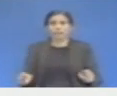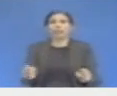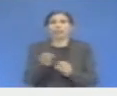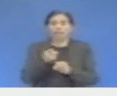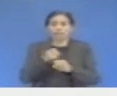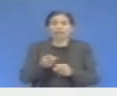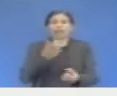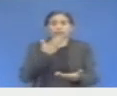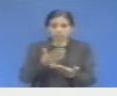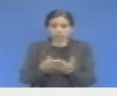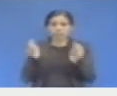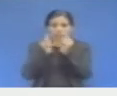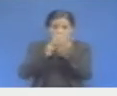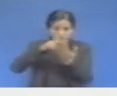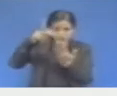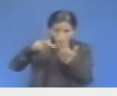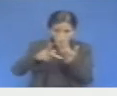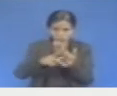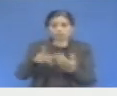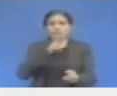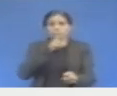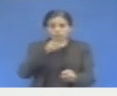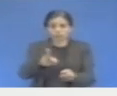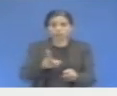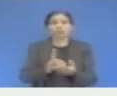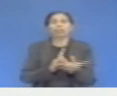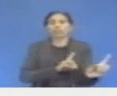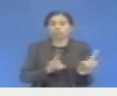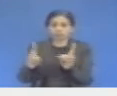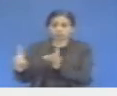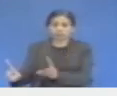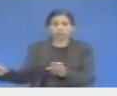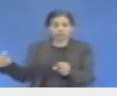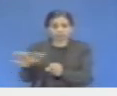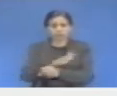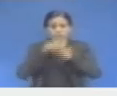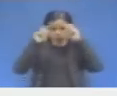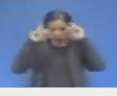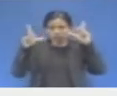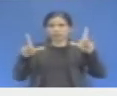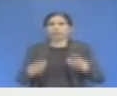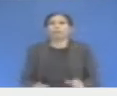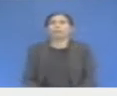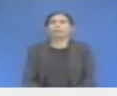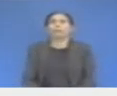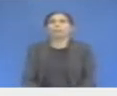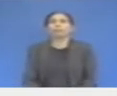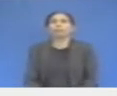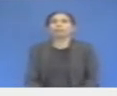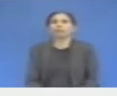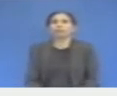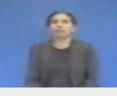harmoniza o programa Sira Nebe Mak integrado para o desenvolvimento sustentável Timor-Leste. Ne informa